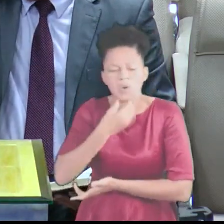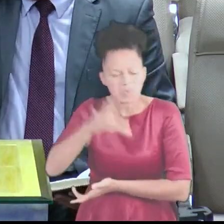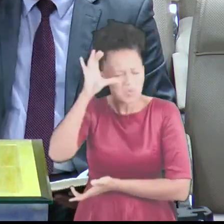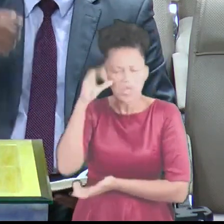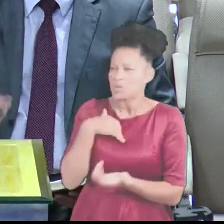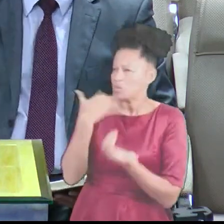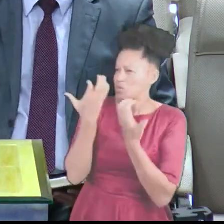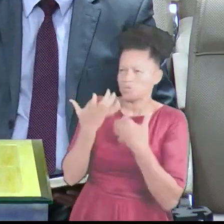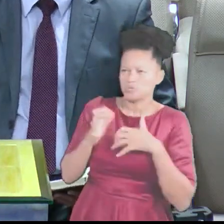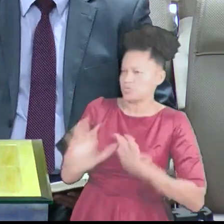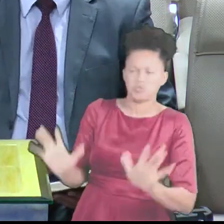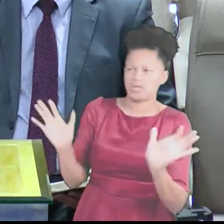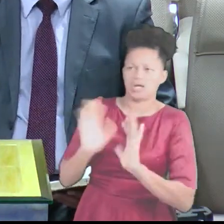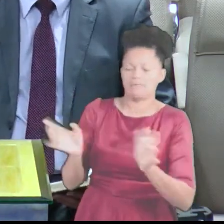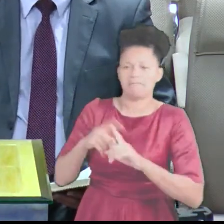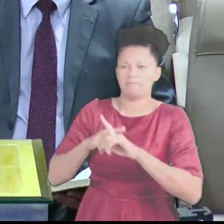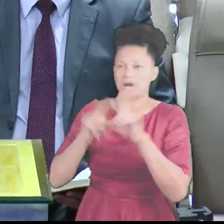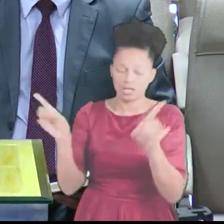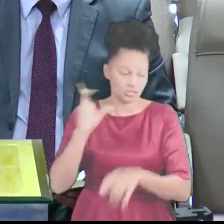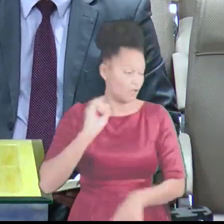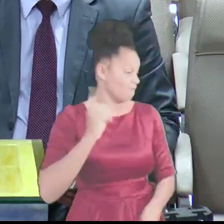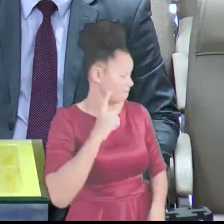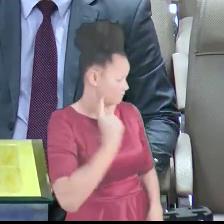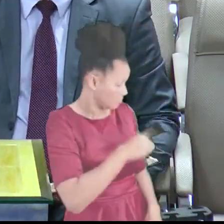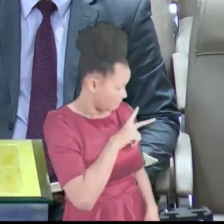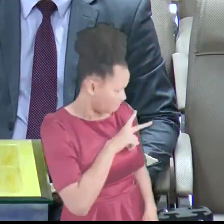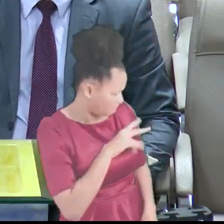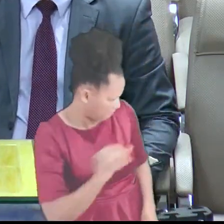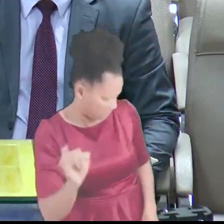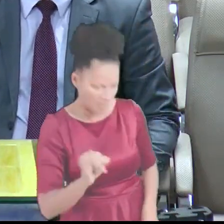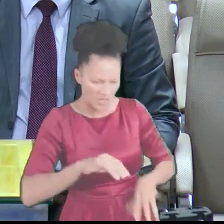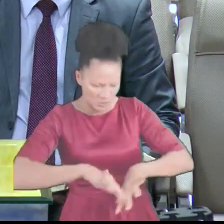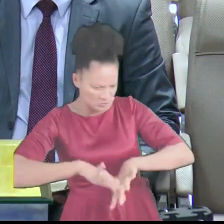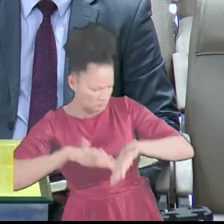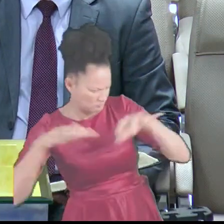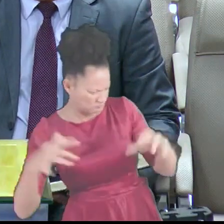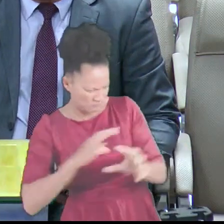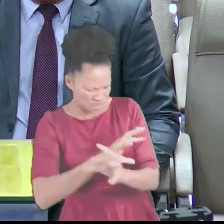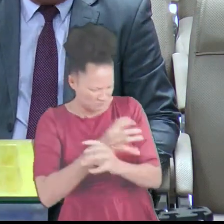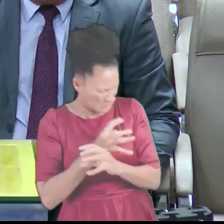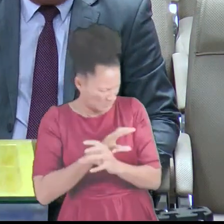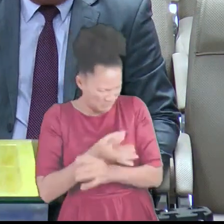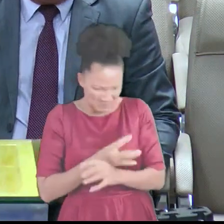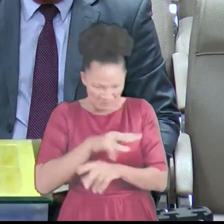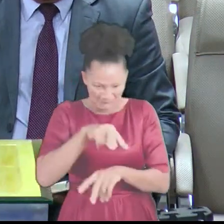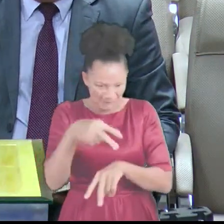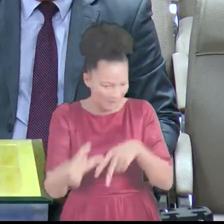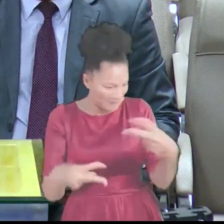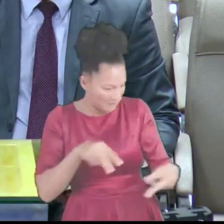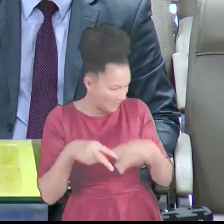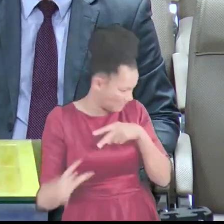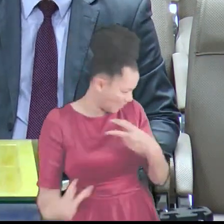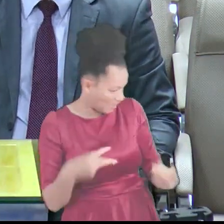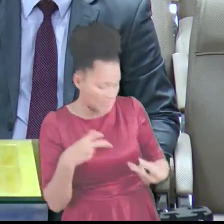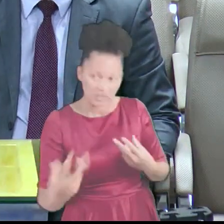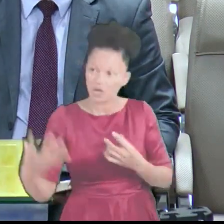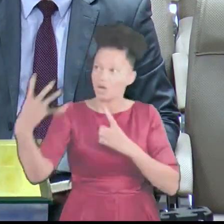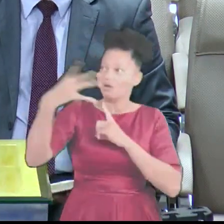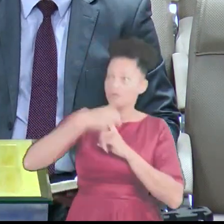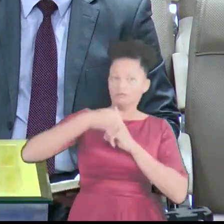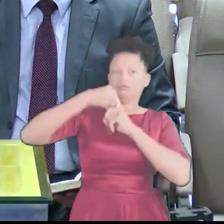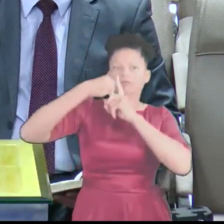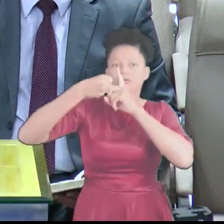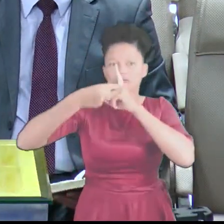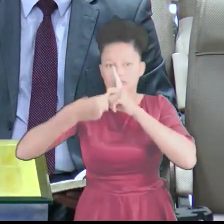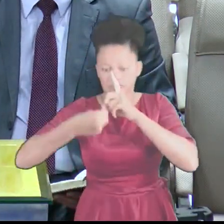não quero ir. Mas Deus disse: você vai a um vale de ossos. E Deus o leva, e ele,